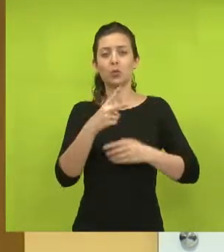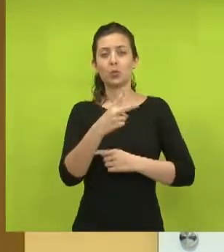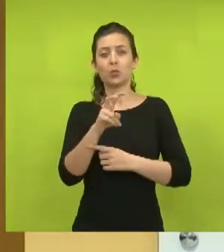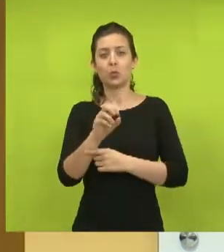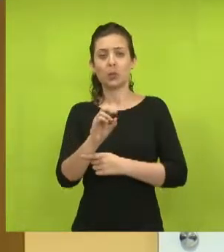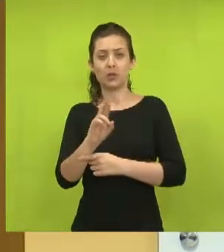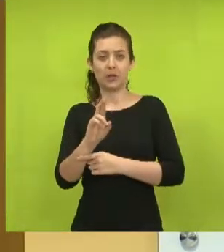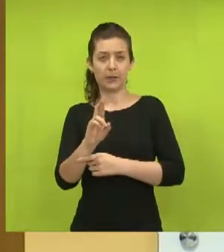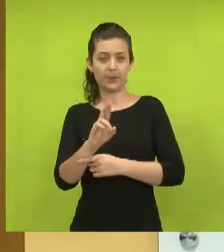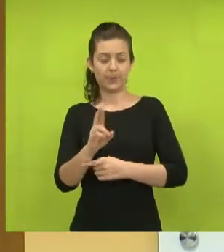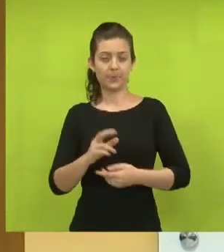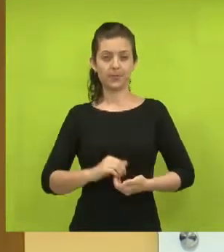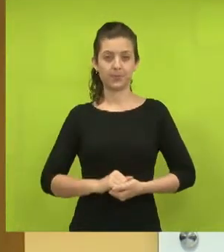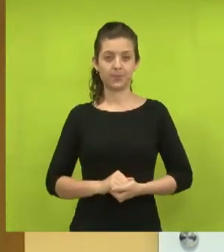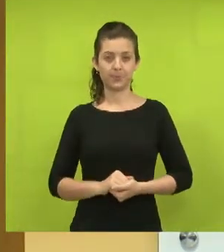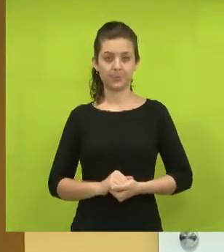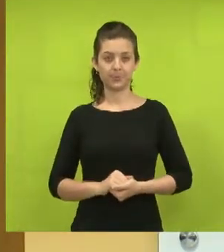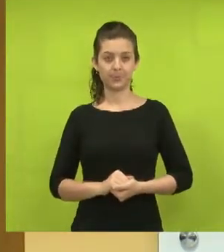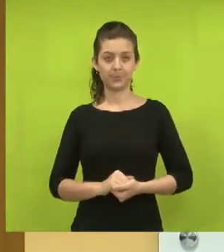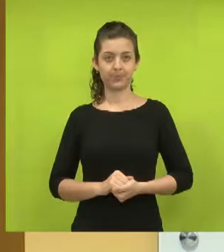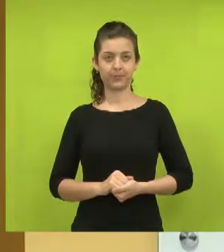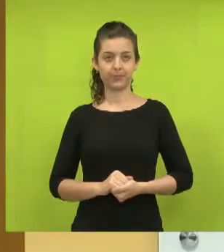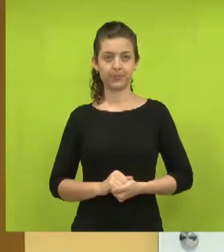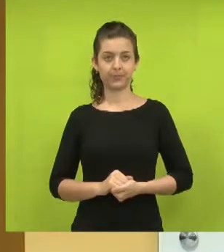R$ 250.